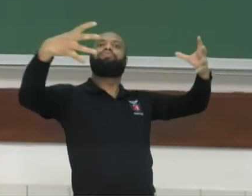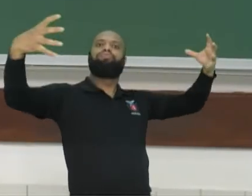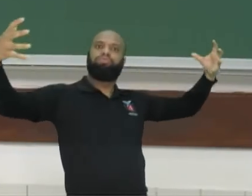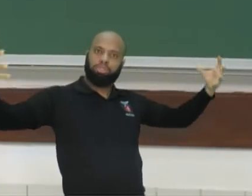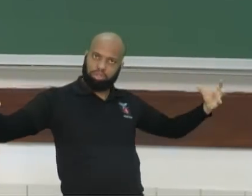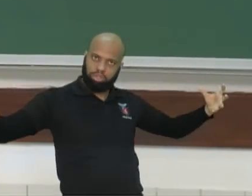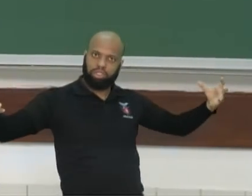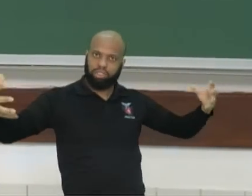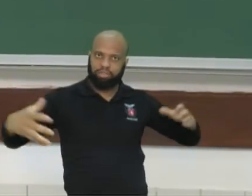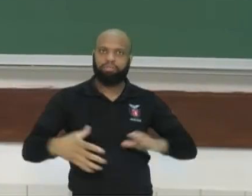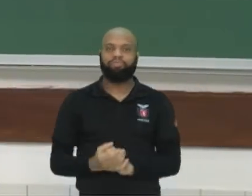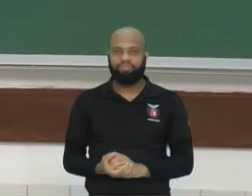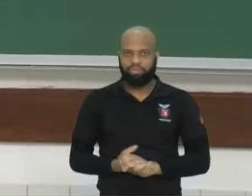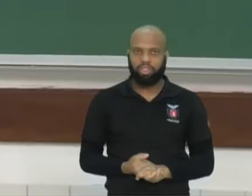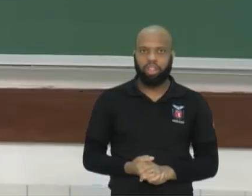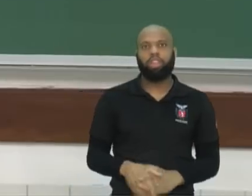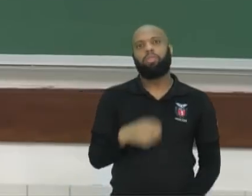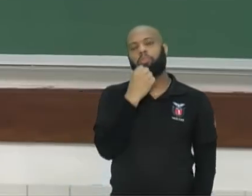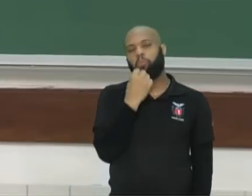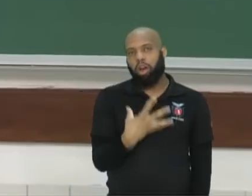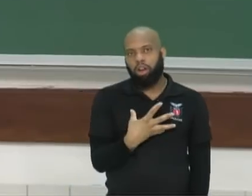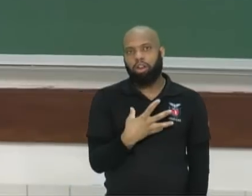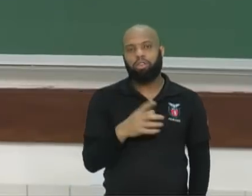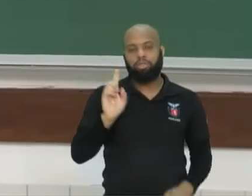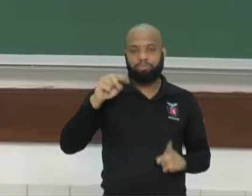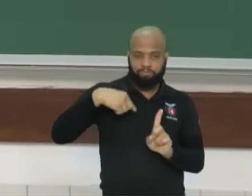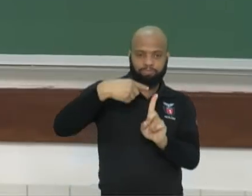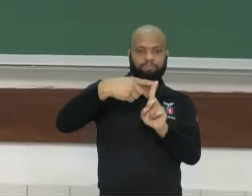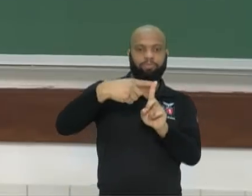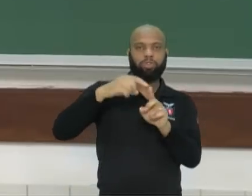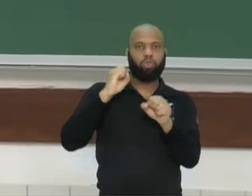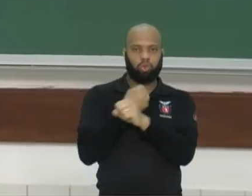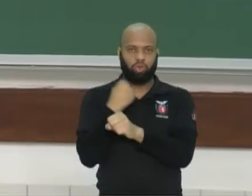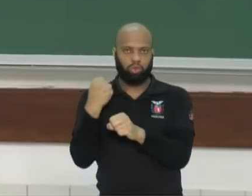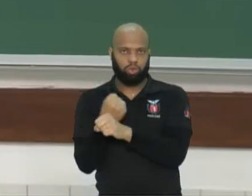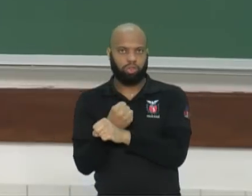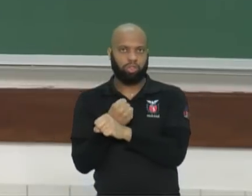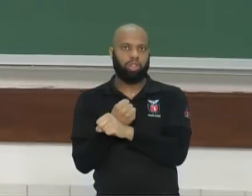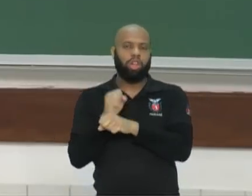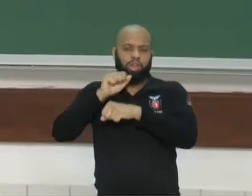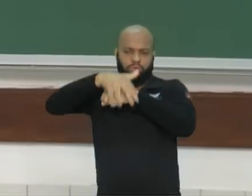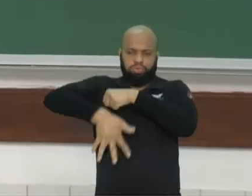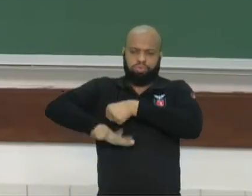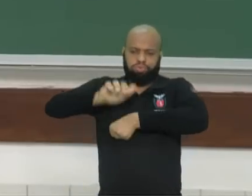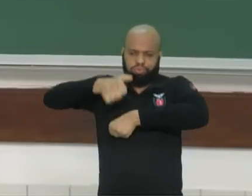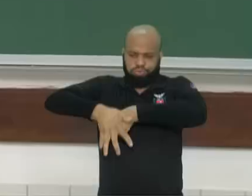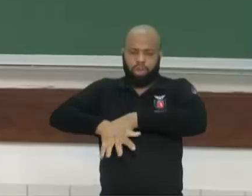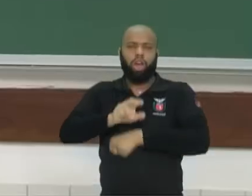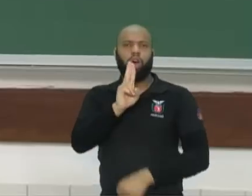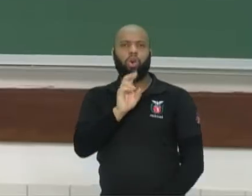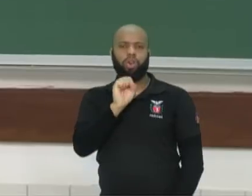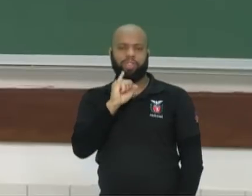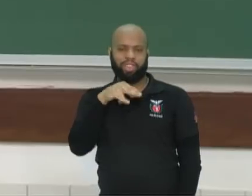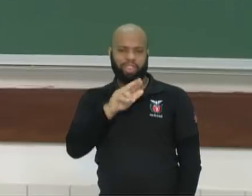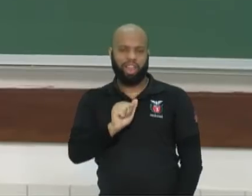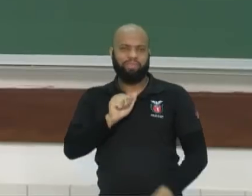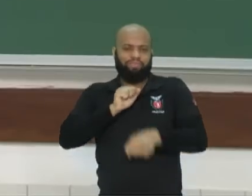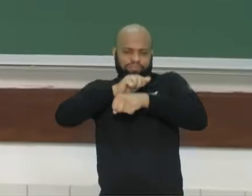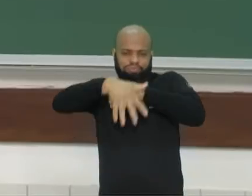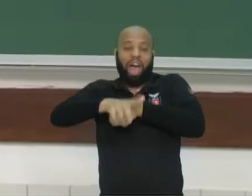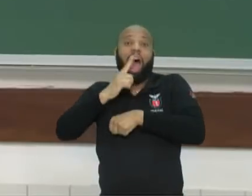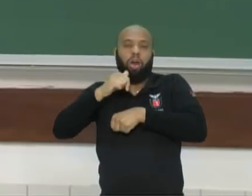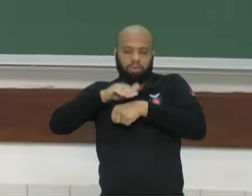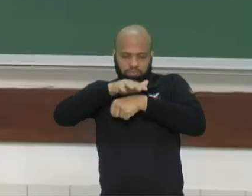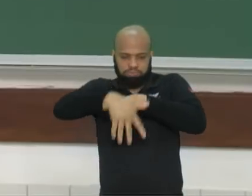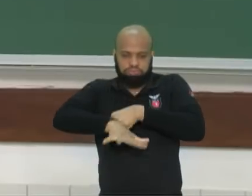né? Isso é muito bom, esse é o lado positivo da construção da usina, o quanto de energia ela vai gerar. Mas como